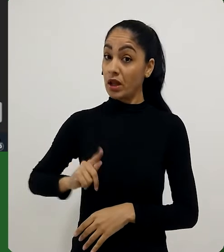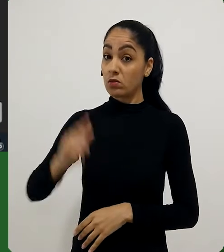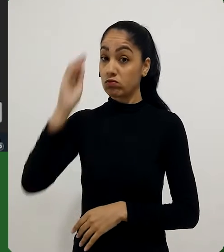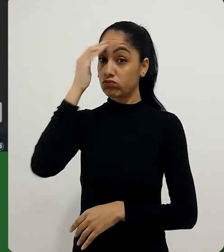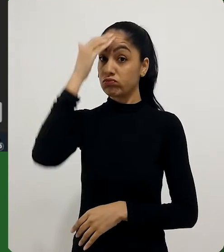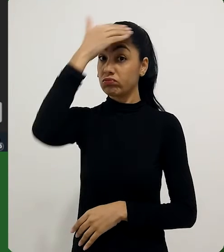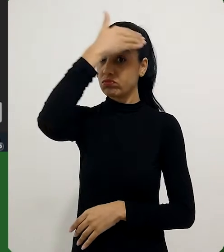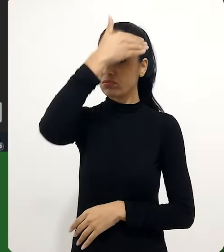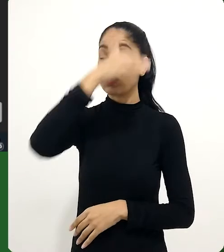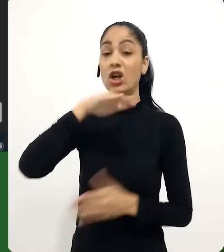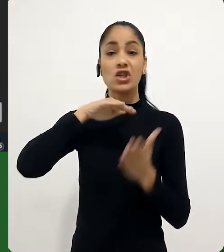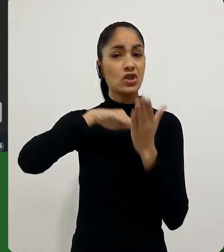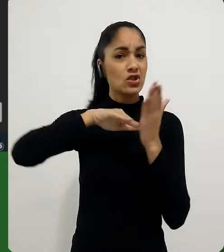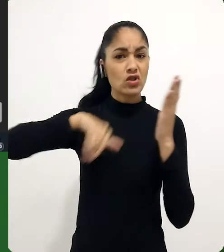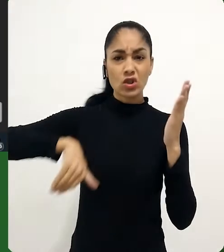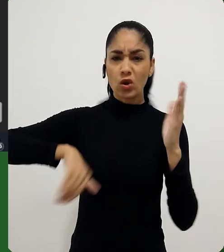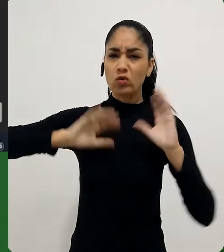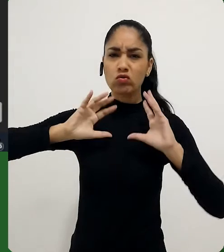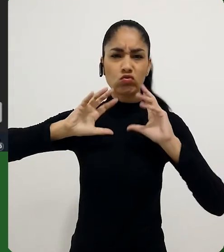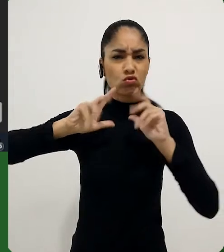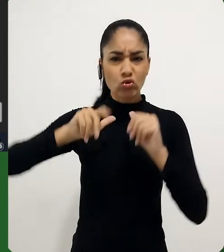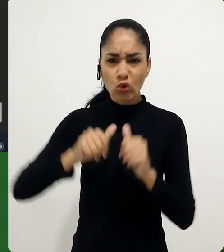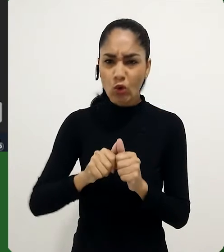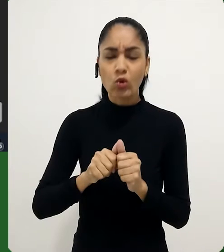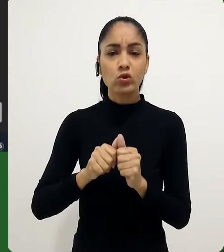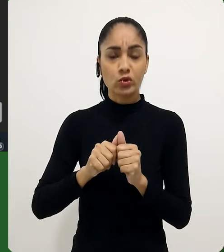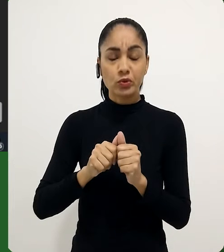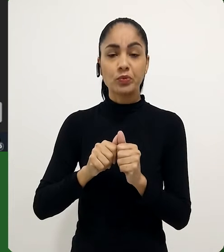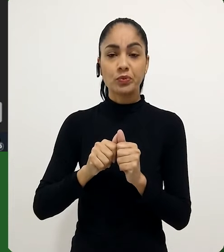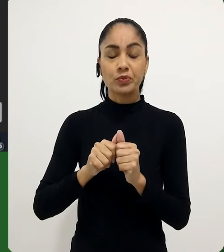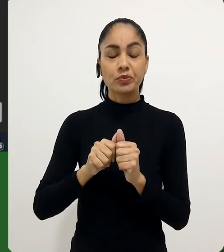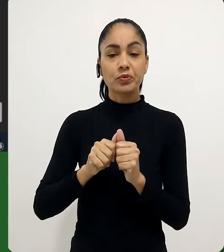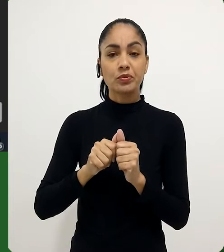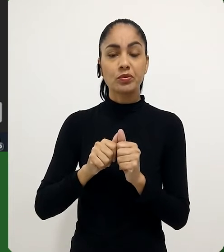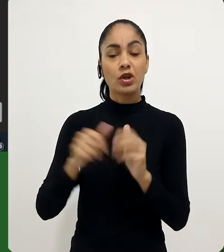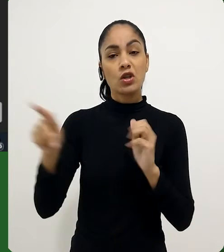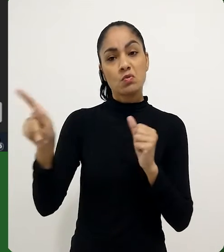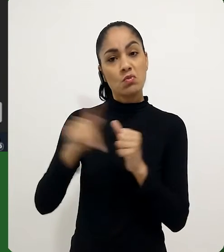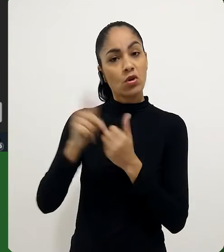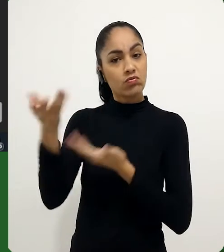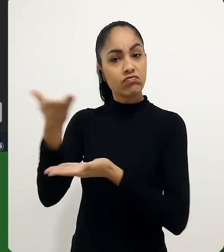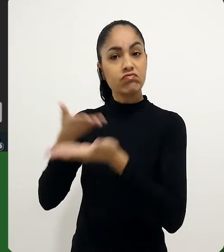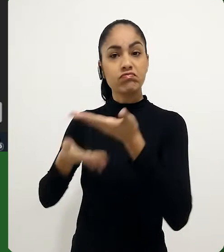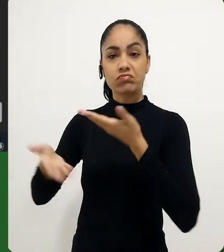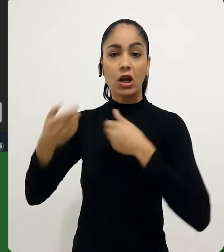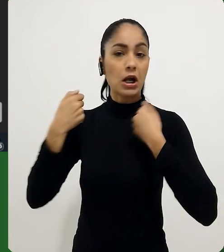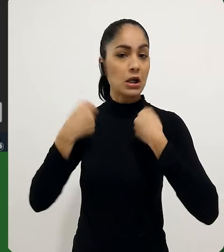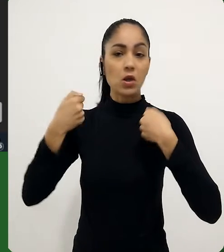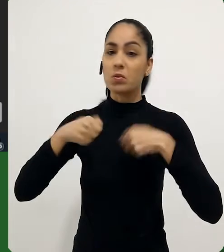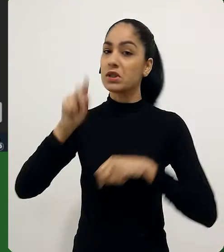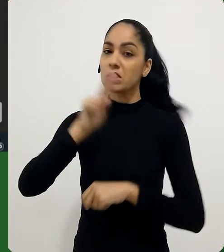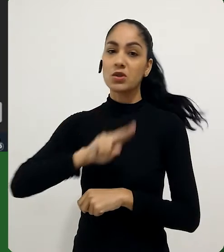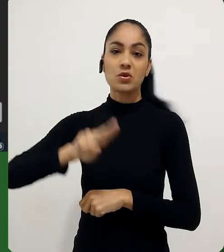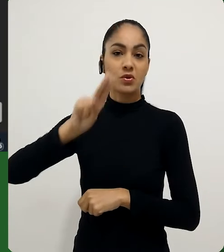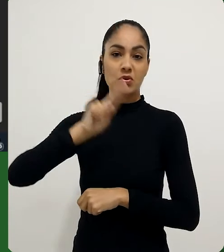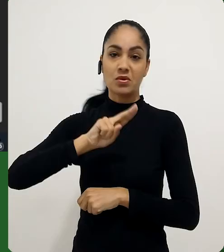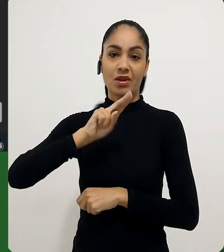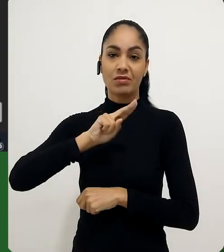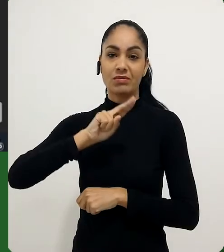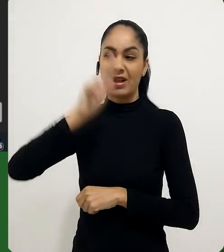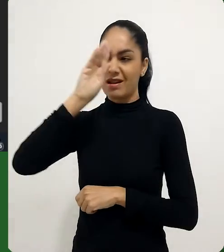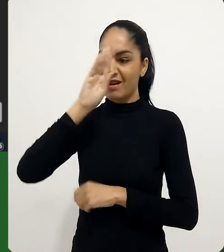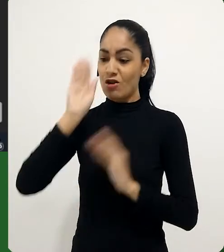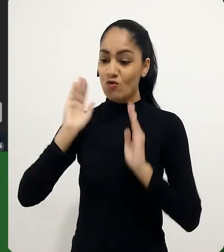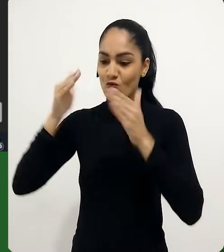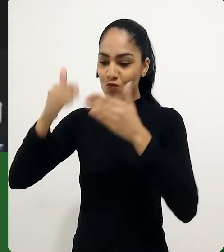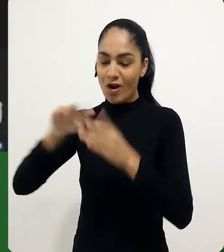9.758, pelo presidente Bolsonaro, eliminou, então, todos aqueles pronomes de